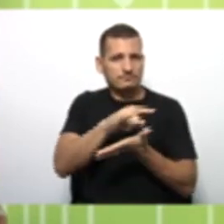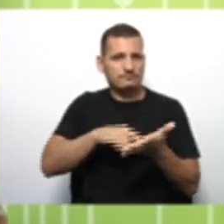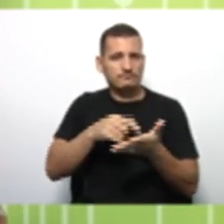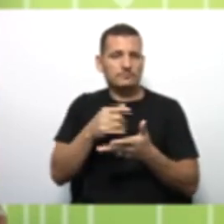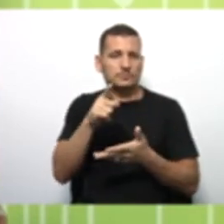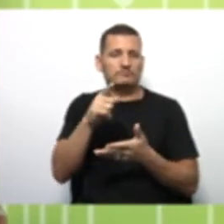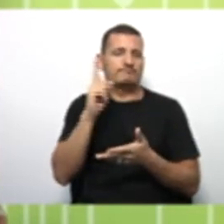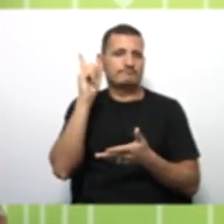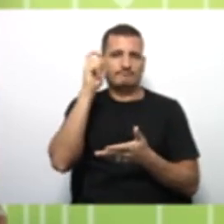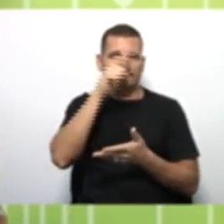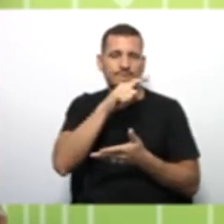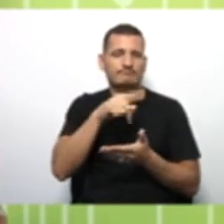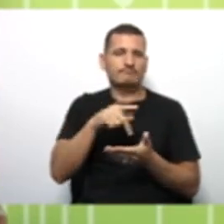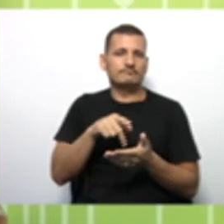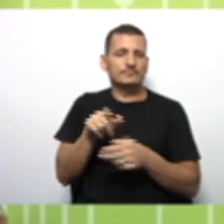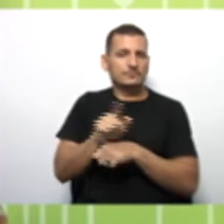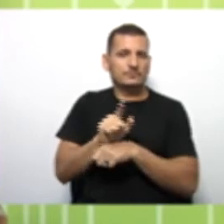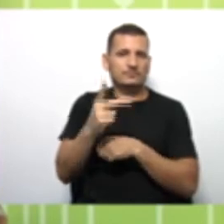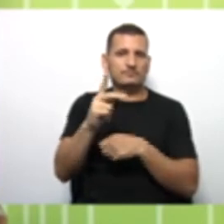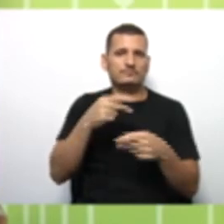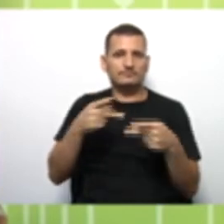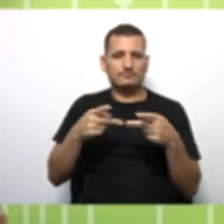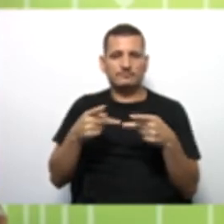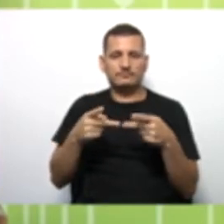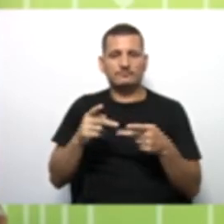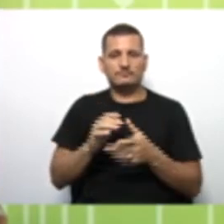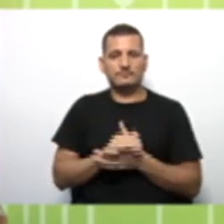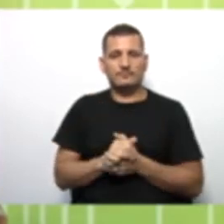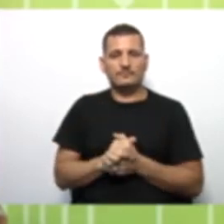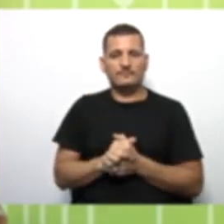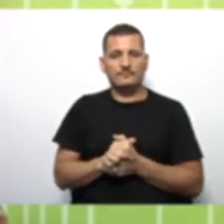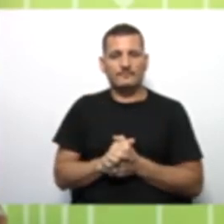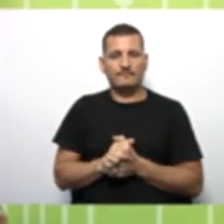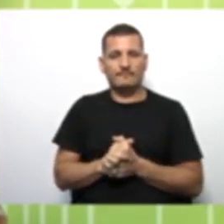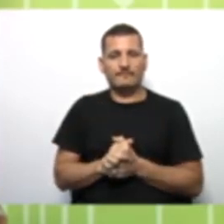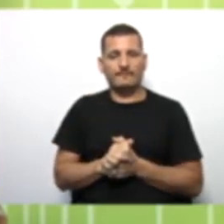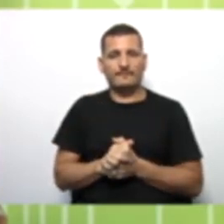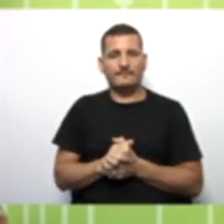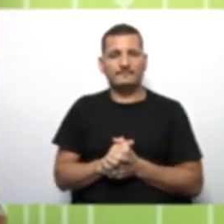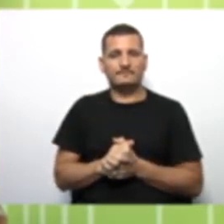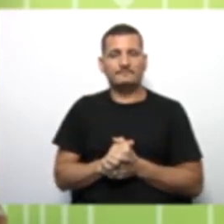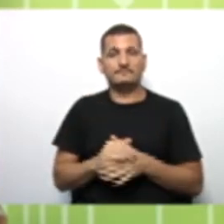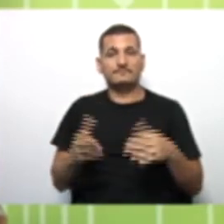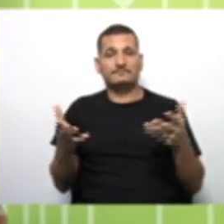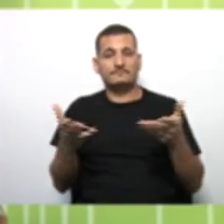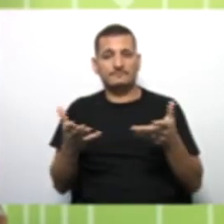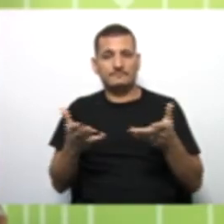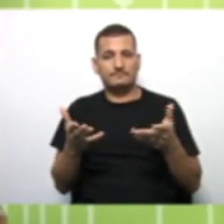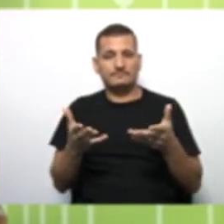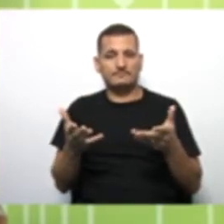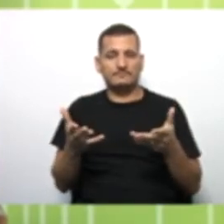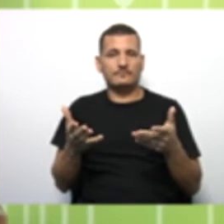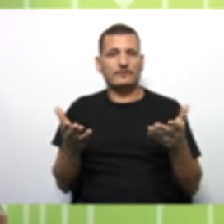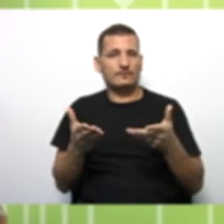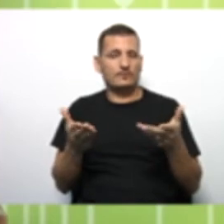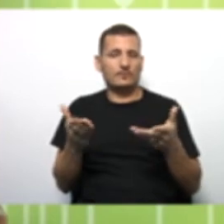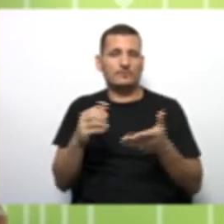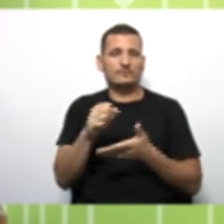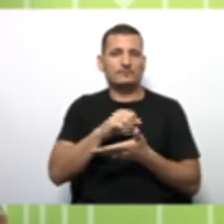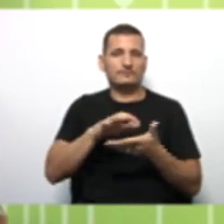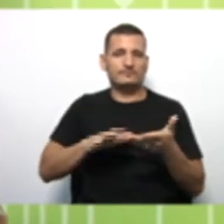PMBOK, recursos, escopo, riscos. Para todas as áreas eu vou ter que fazer um plano e vou ter